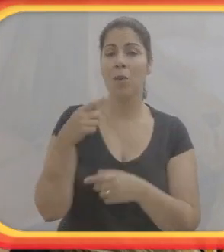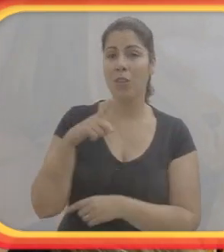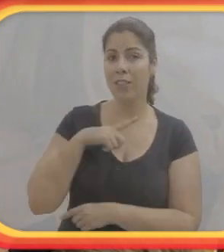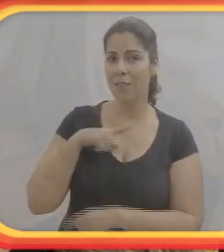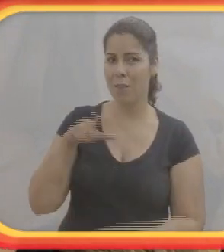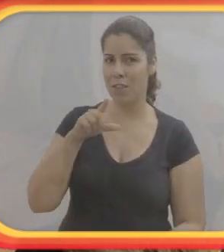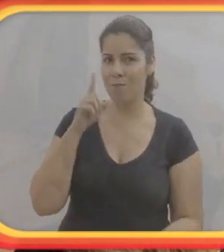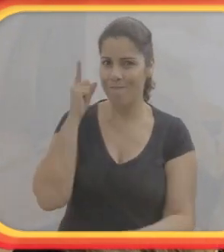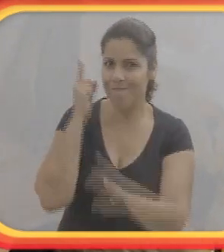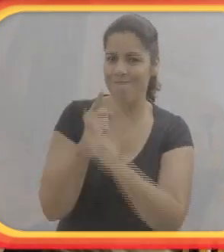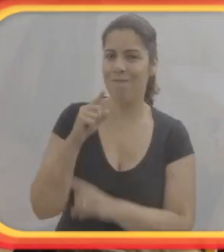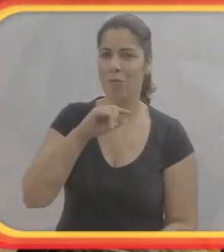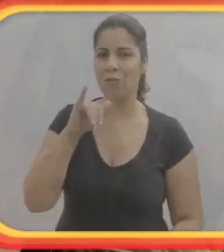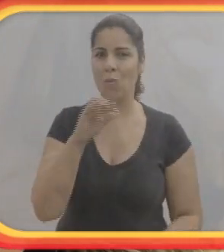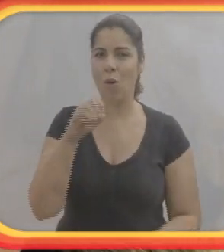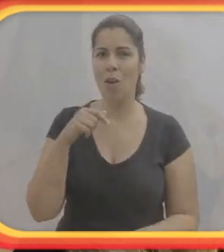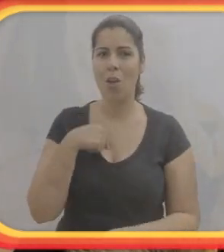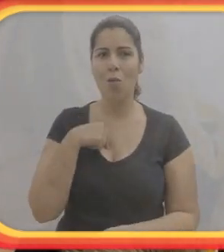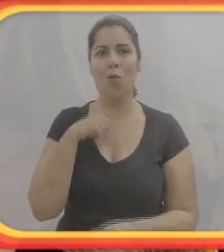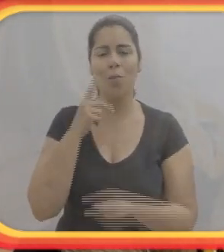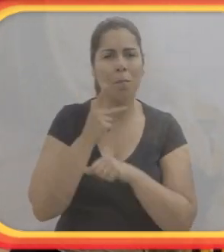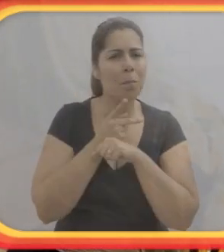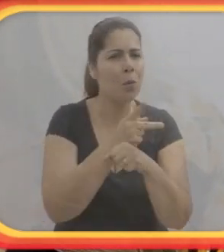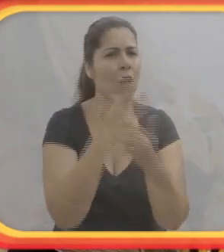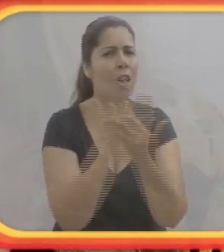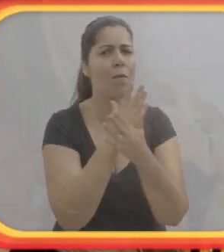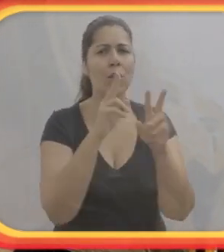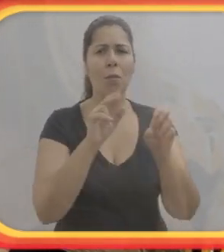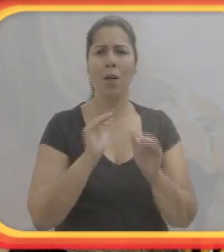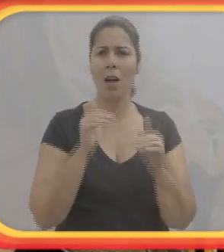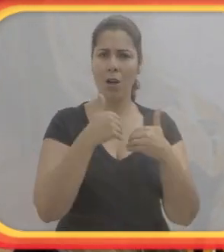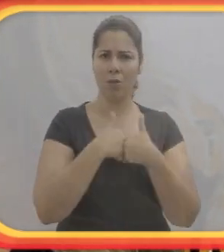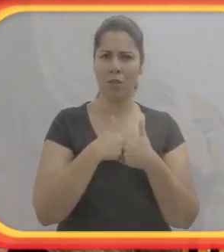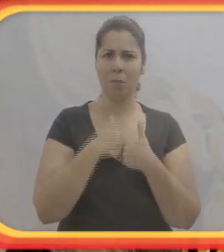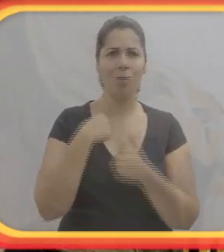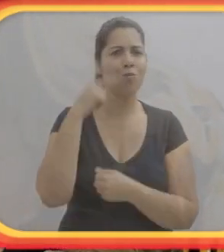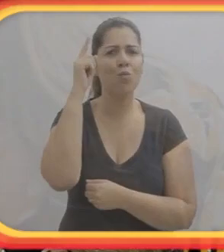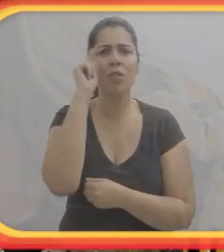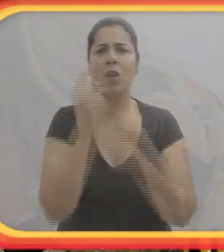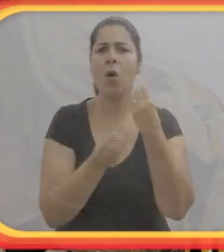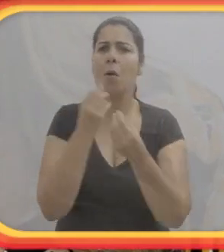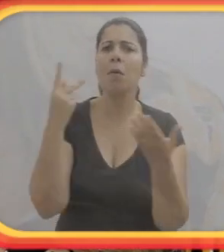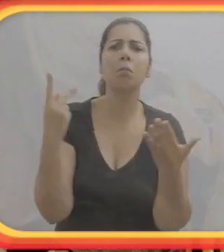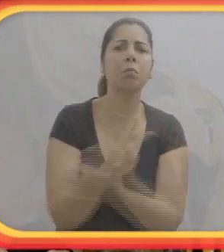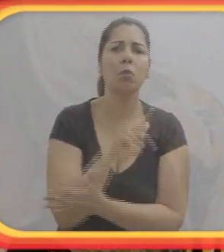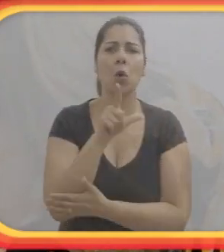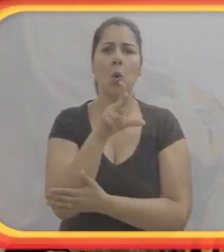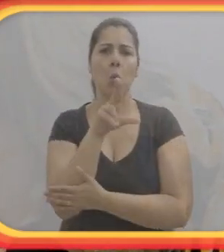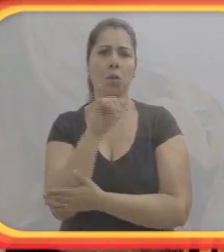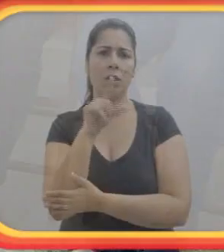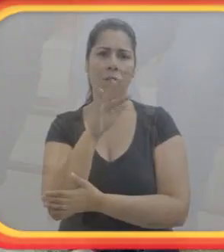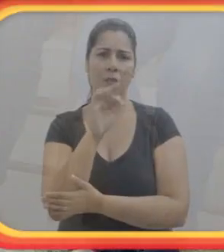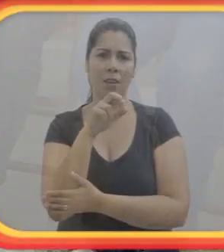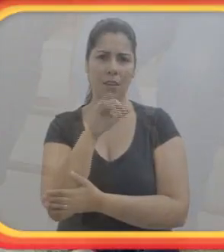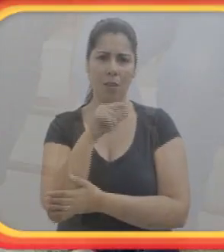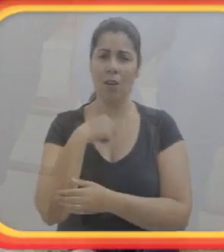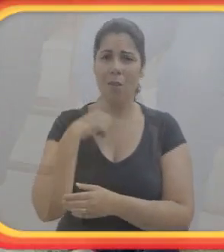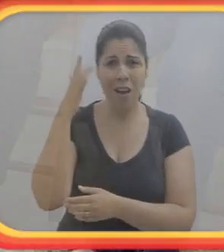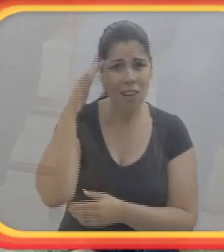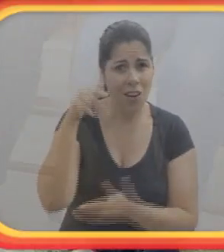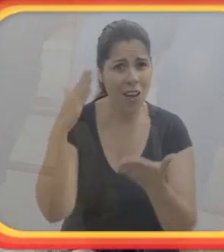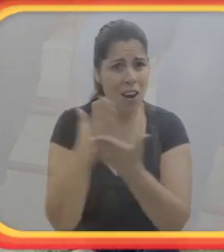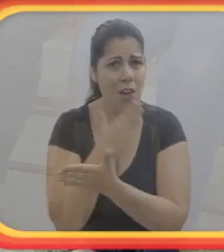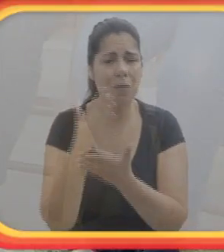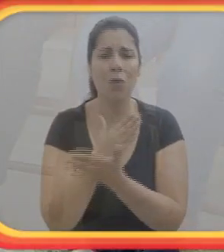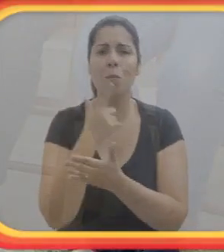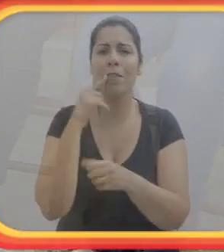que, por exemplo, há 10 anos atrás, 11 anos atrás, quando eu tive o diagnóstico do João, que eu fui procurar livros sobre autismo, não sei como foi o